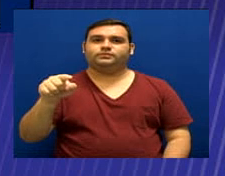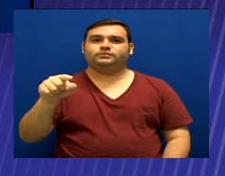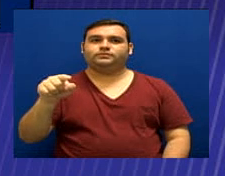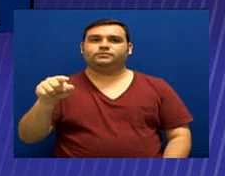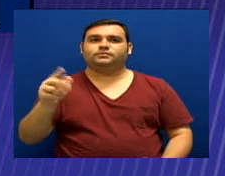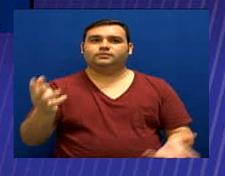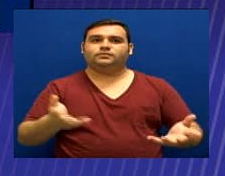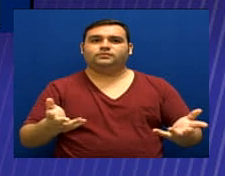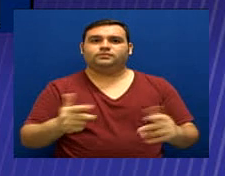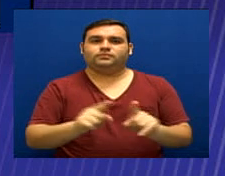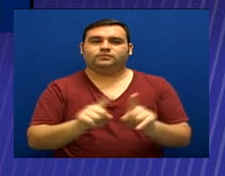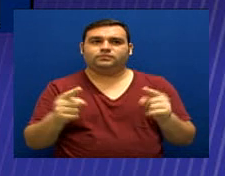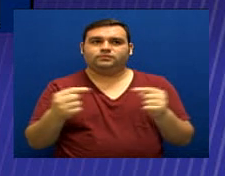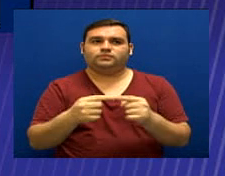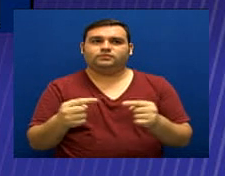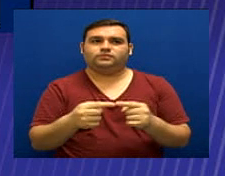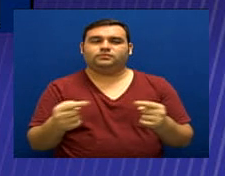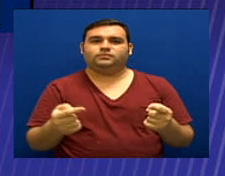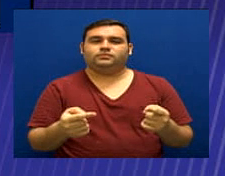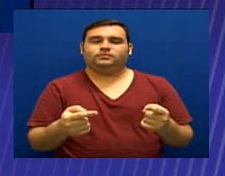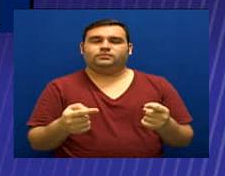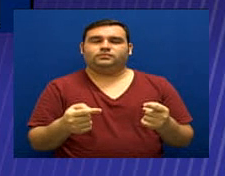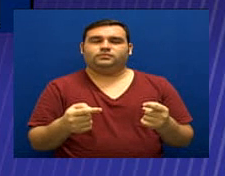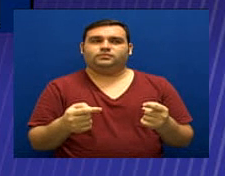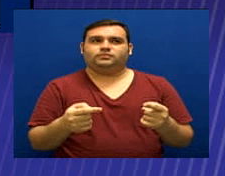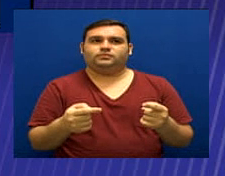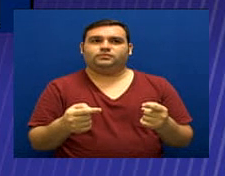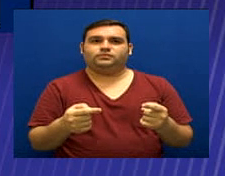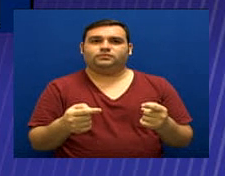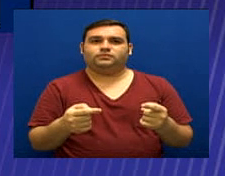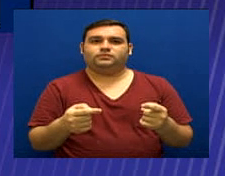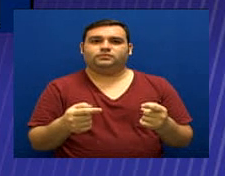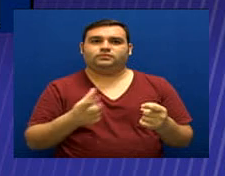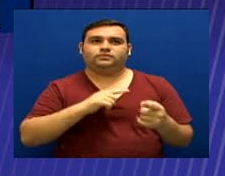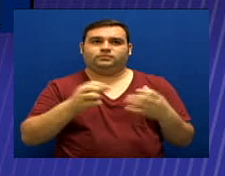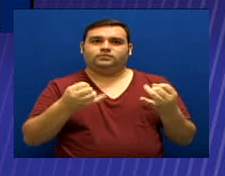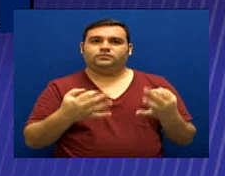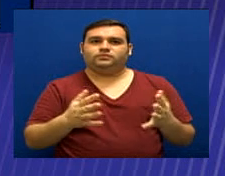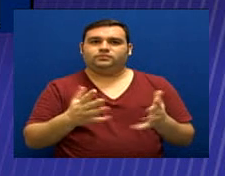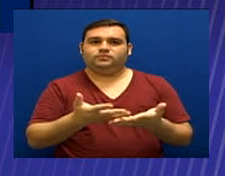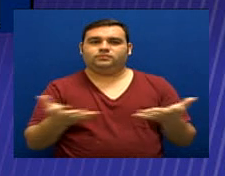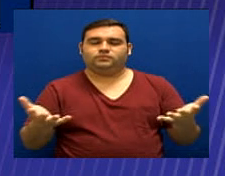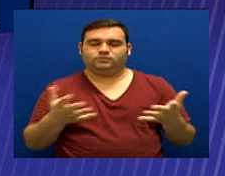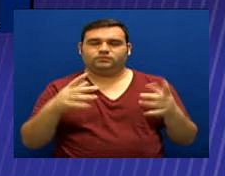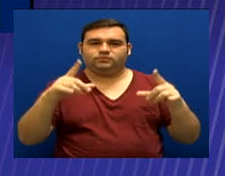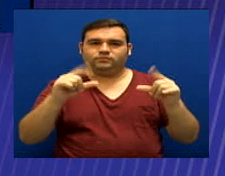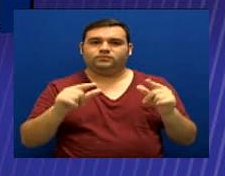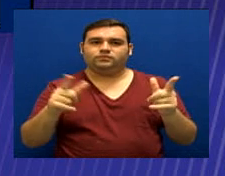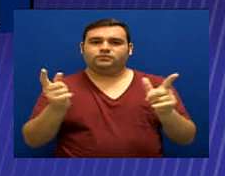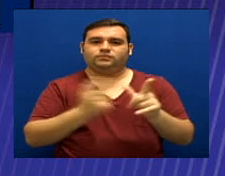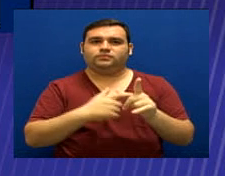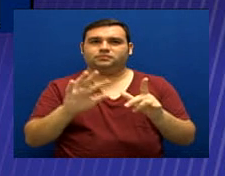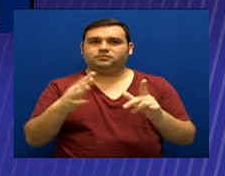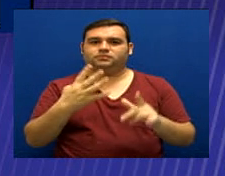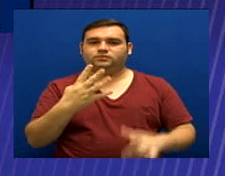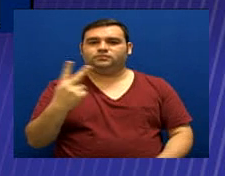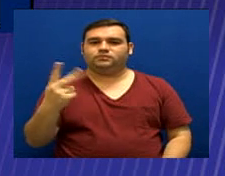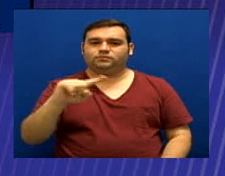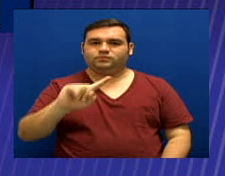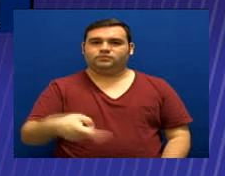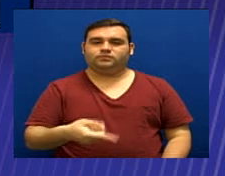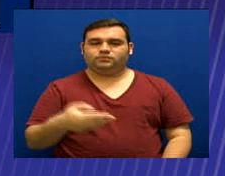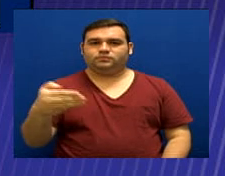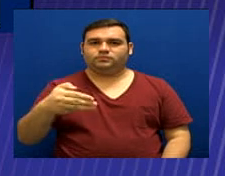inclusive é baseado nesse nessa nesse conceito que eu falei pra vocês a dimensão da dívida em torno de 42